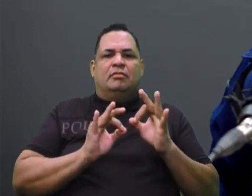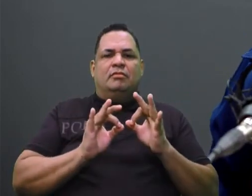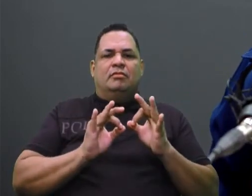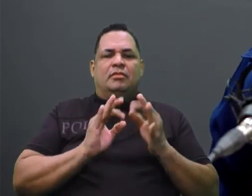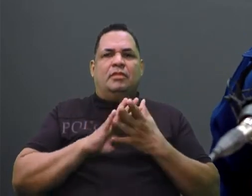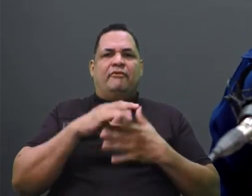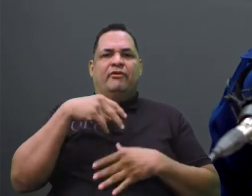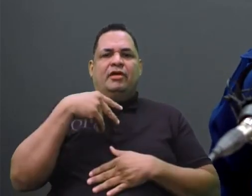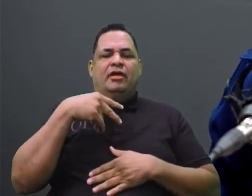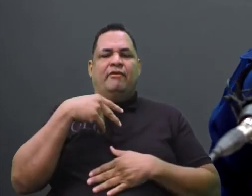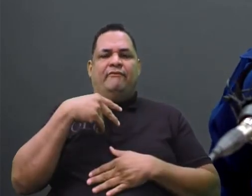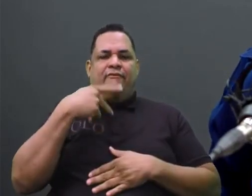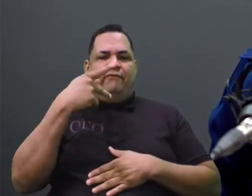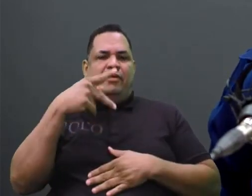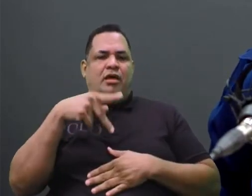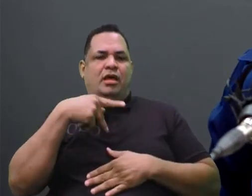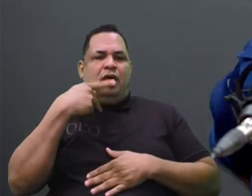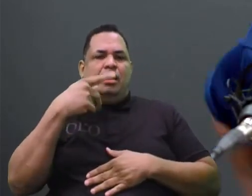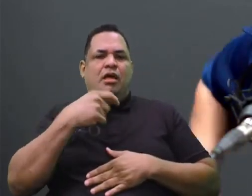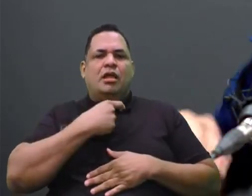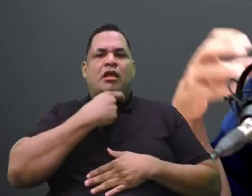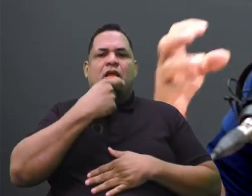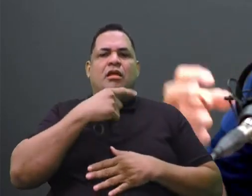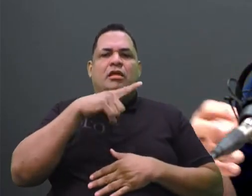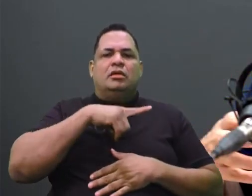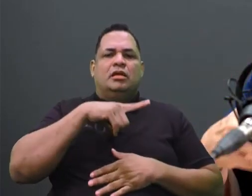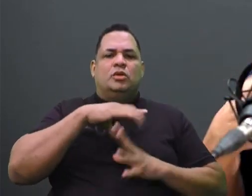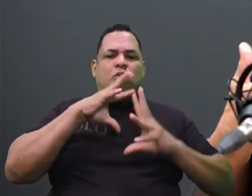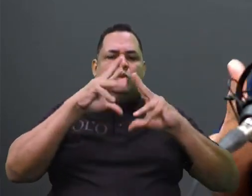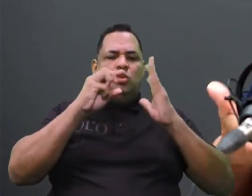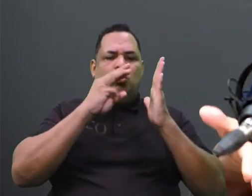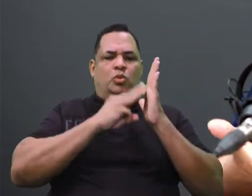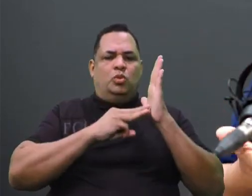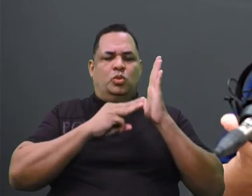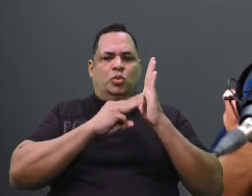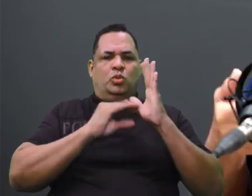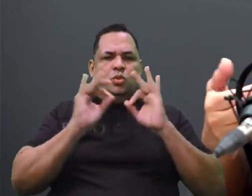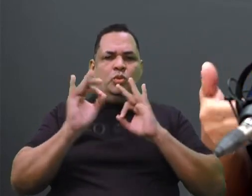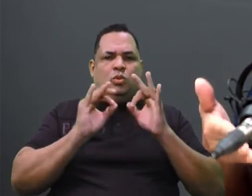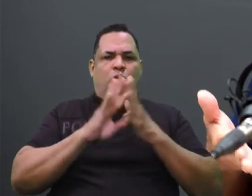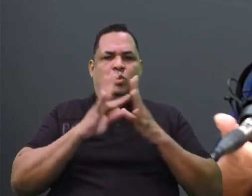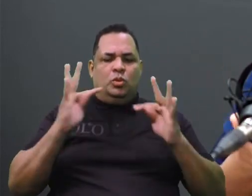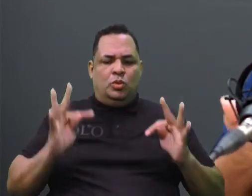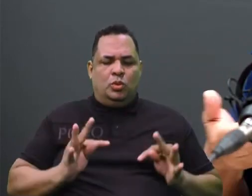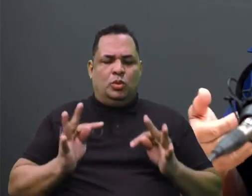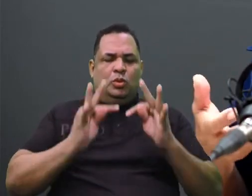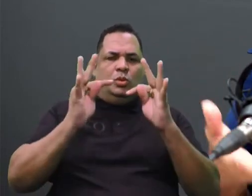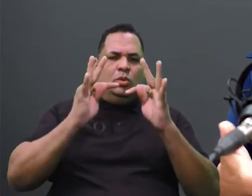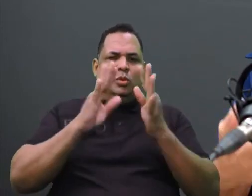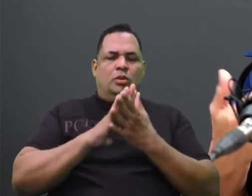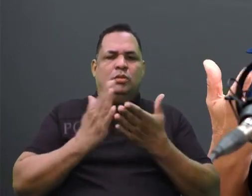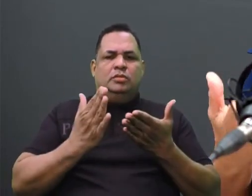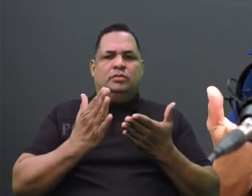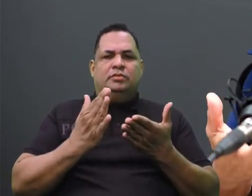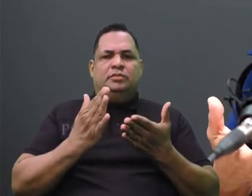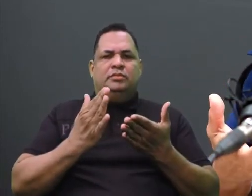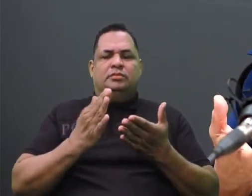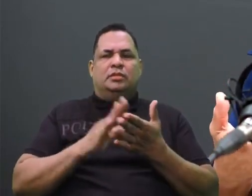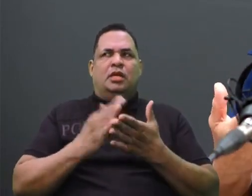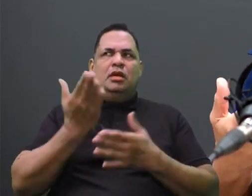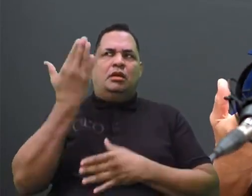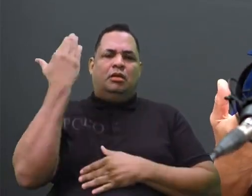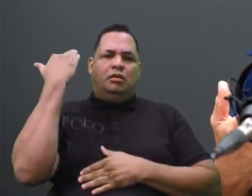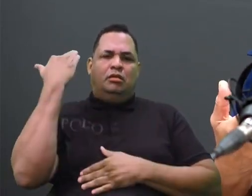a fala. Tá? Então tem toda uma metodologia, Sim. tudo respaldada tecnicamente, Sim. né? Claro, na